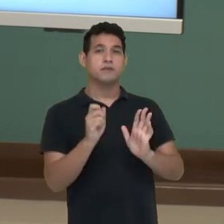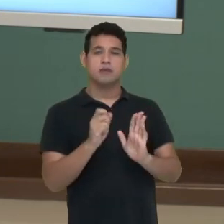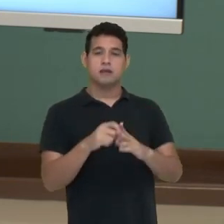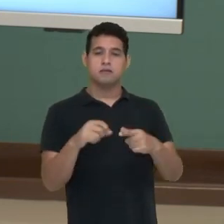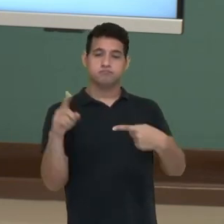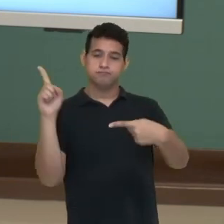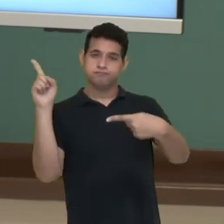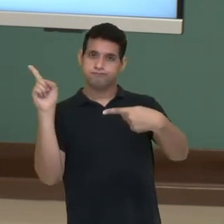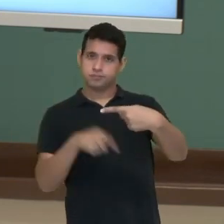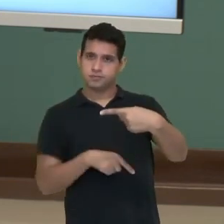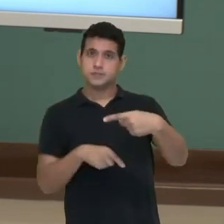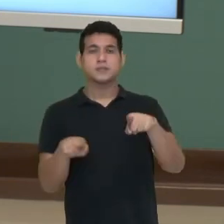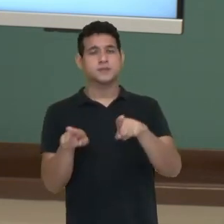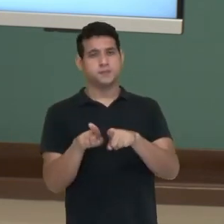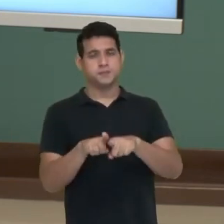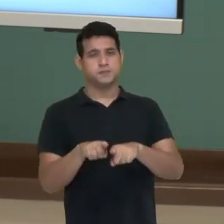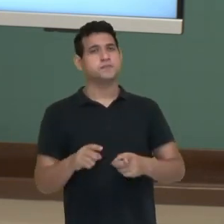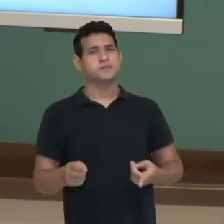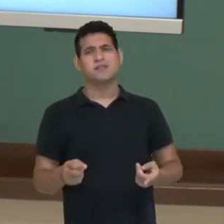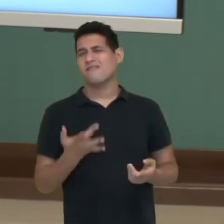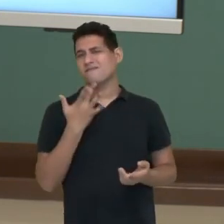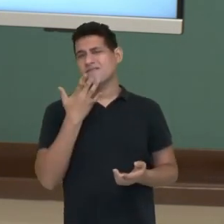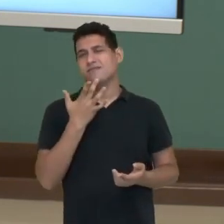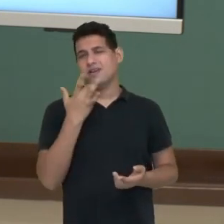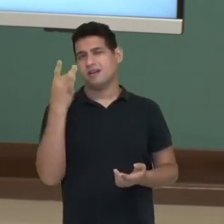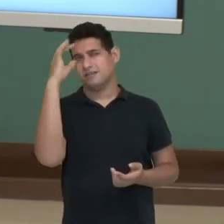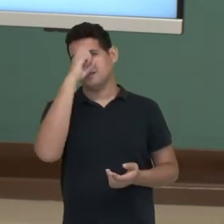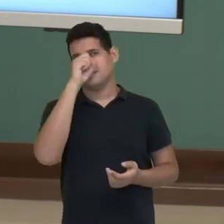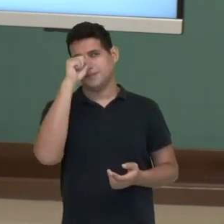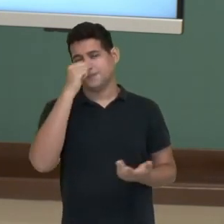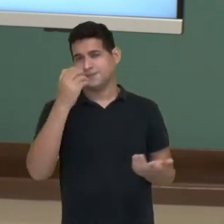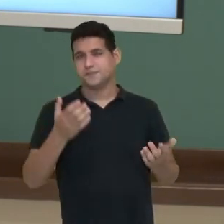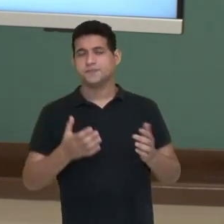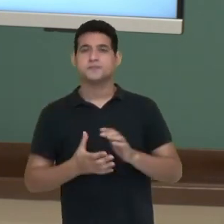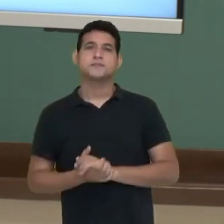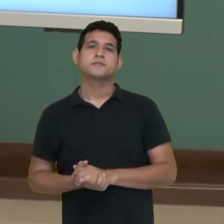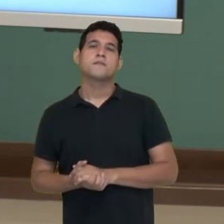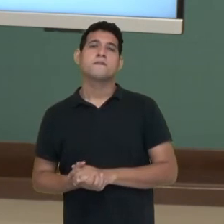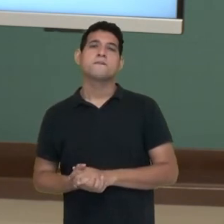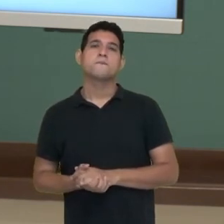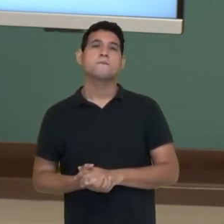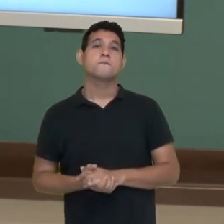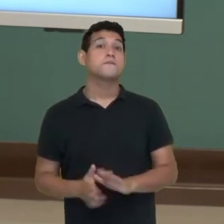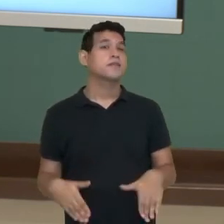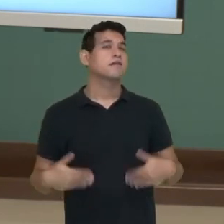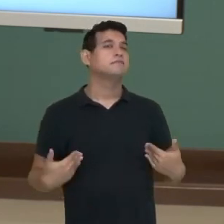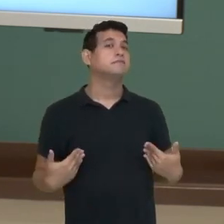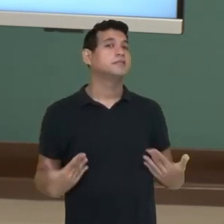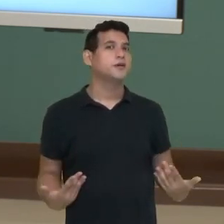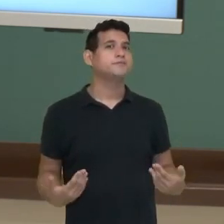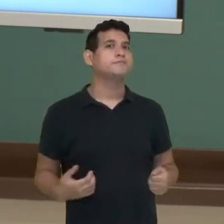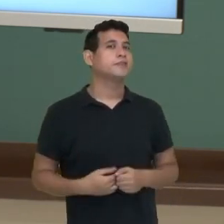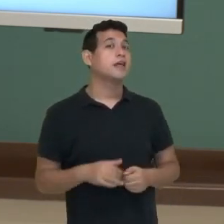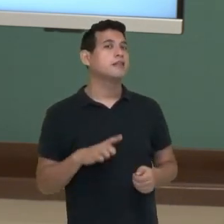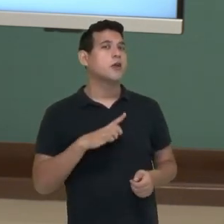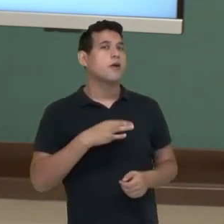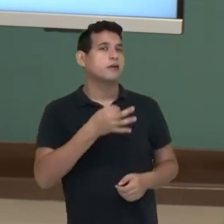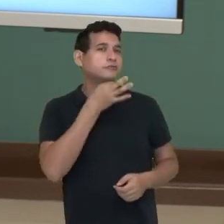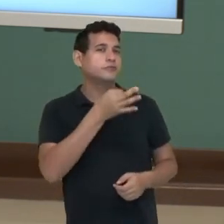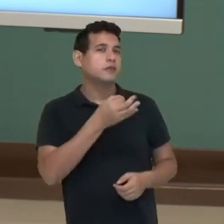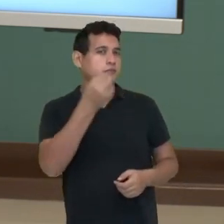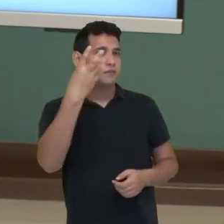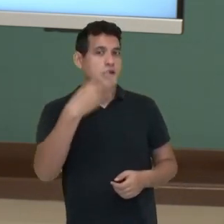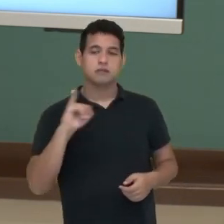corta no eixo horizontal. Fica muito fácil de construir o gráfico. Então, fica a dica